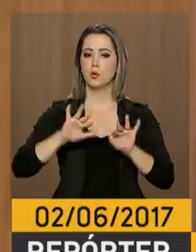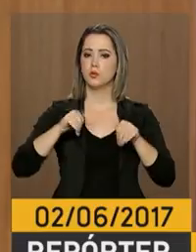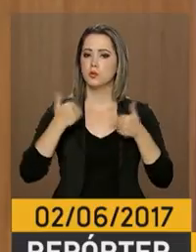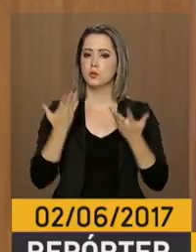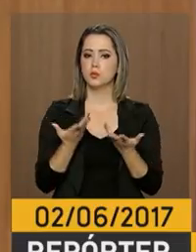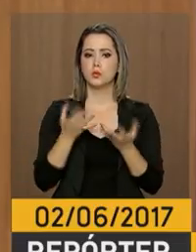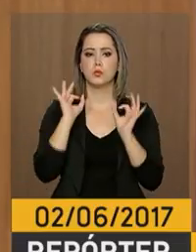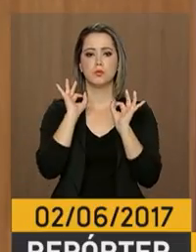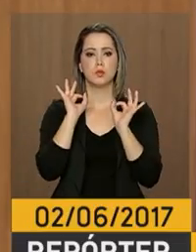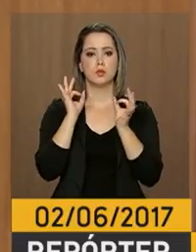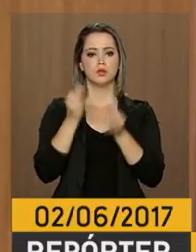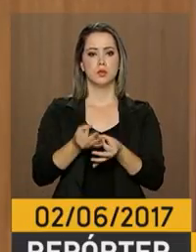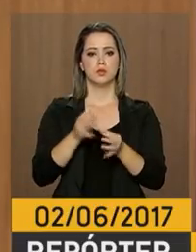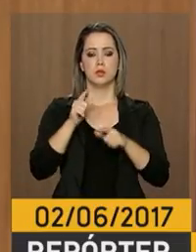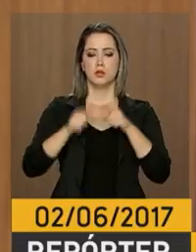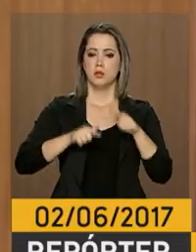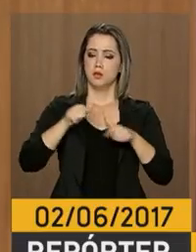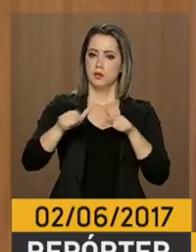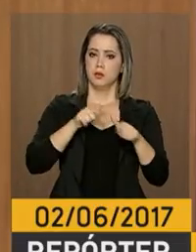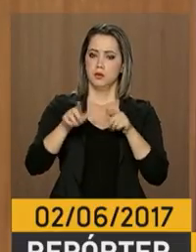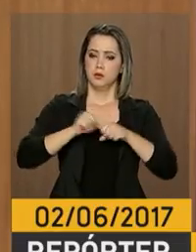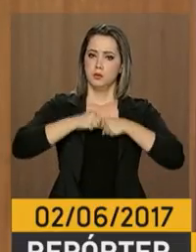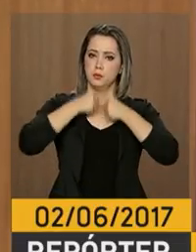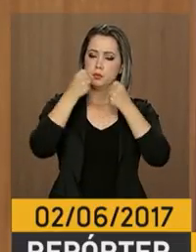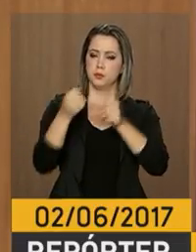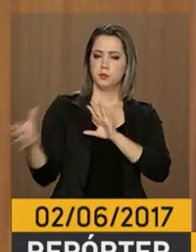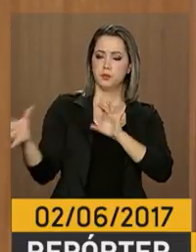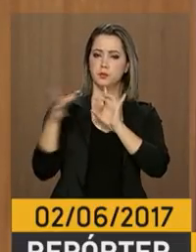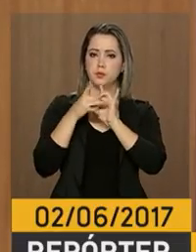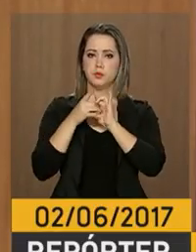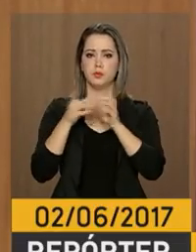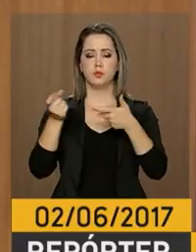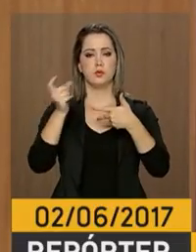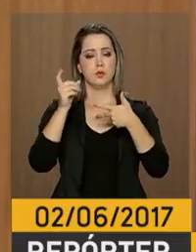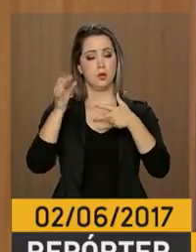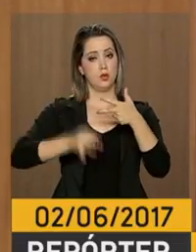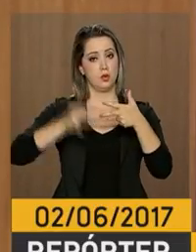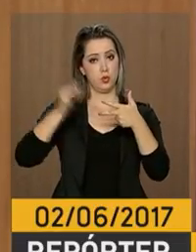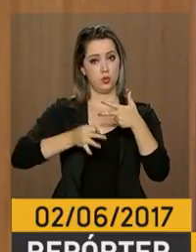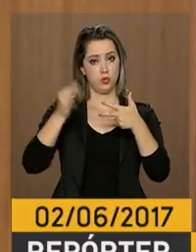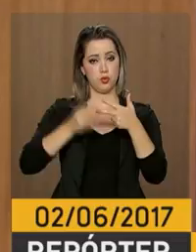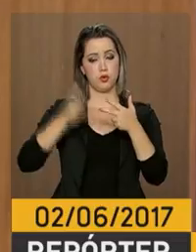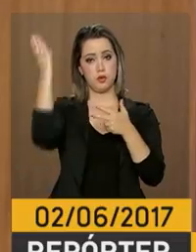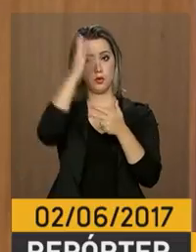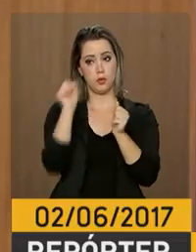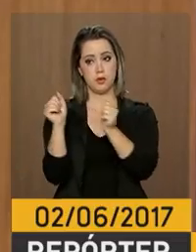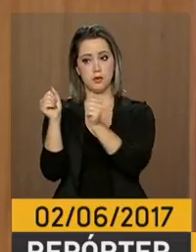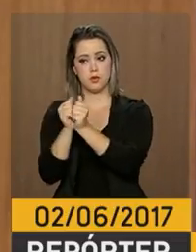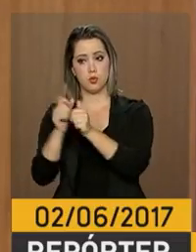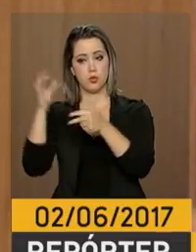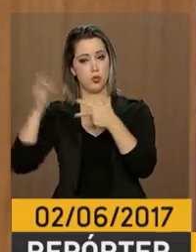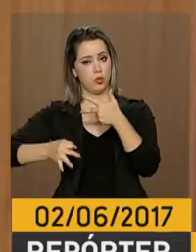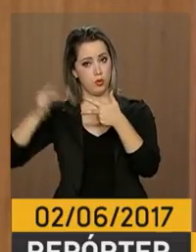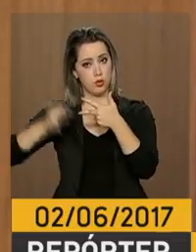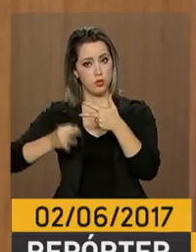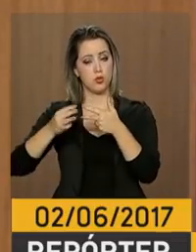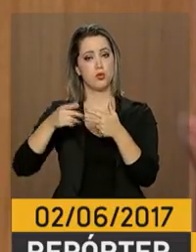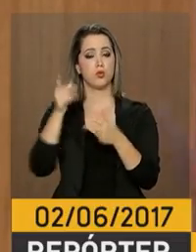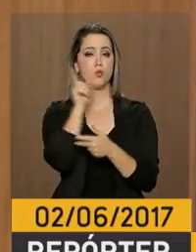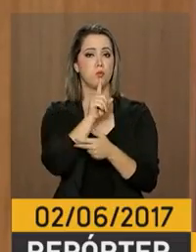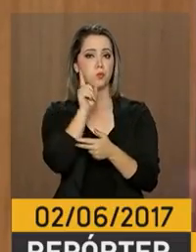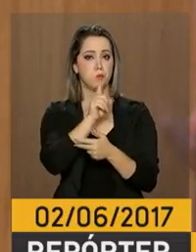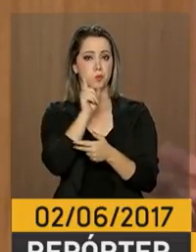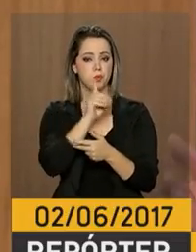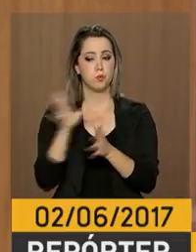sólida formação inestimável esforço para aproximação do poder judiciário do brasil e dos estados unidos e nem verdade do brasil